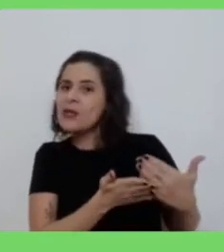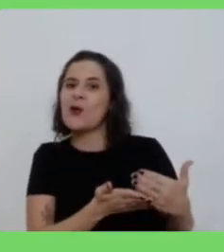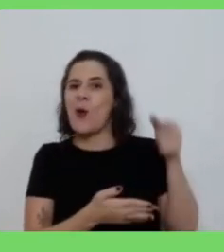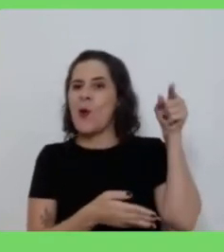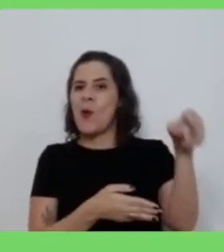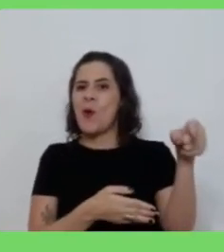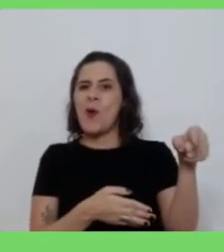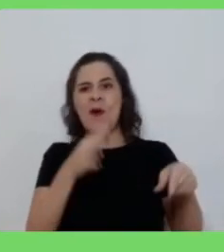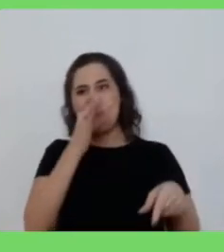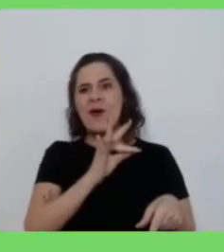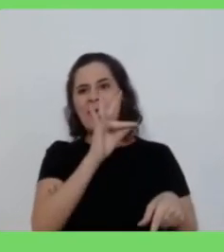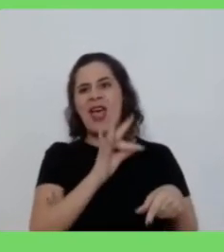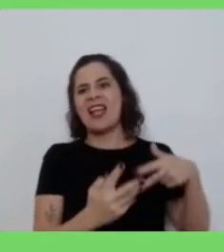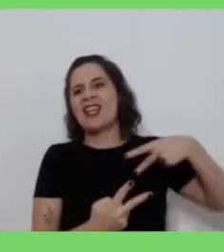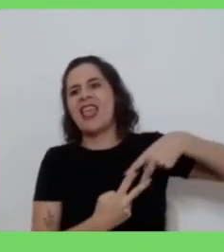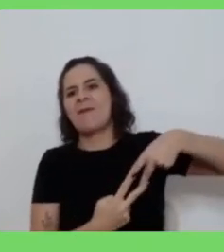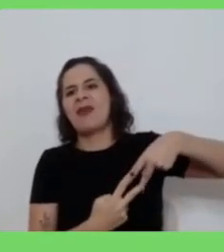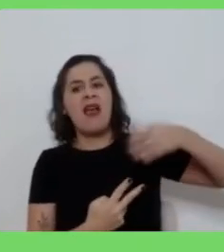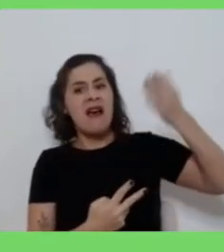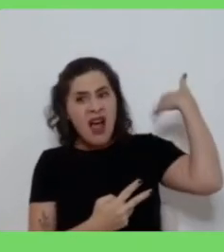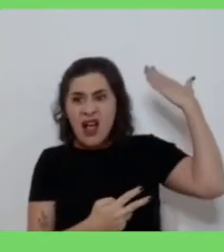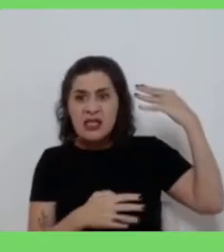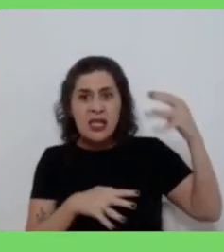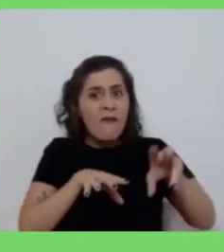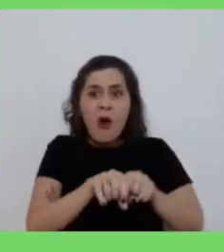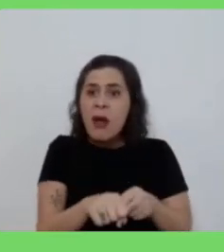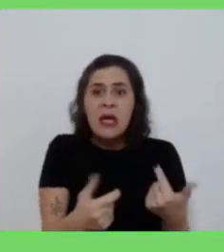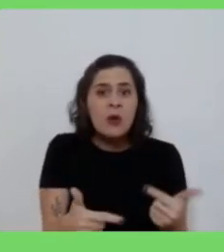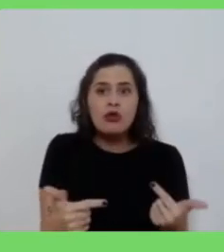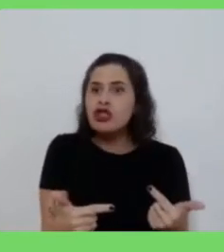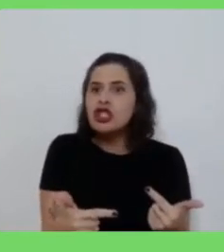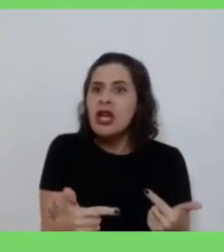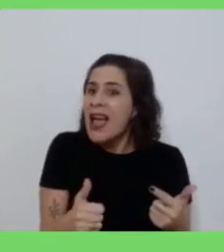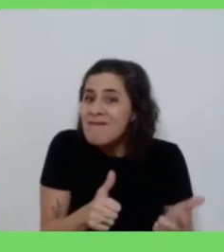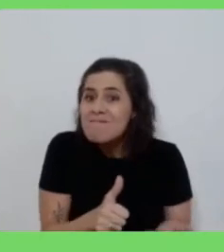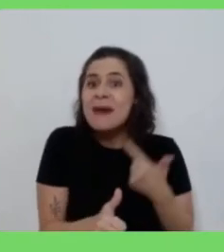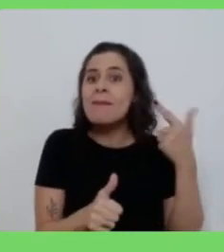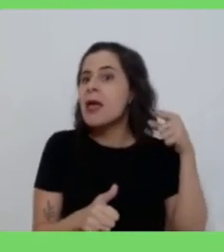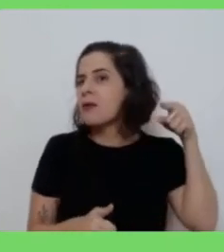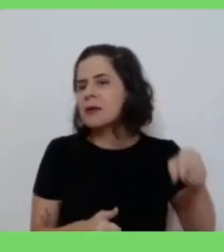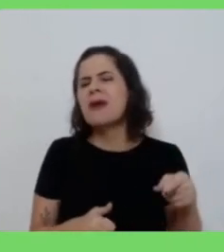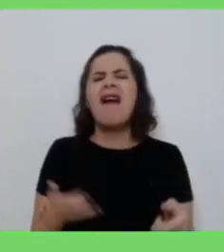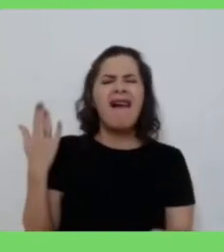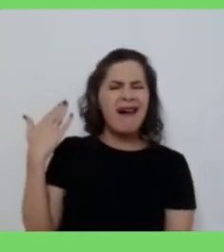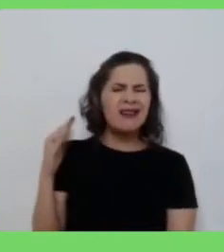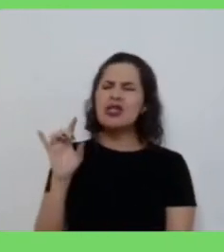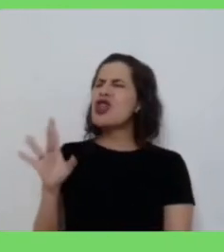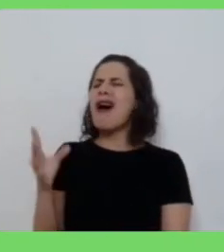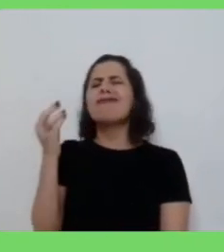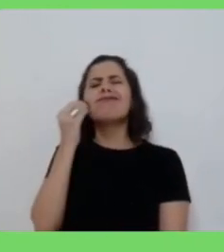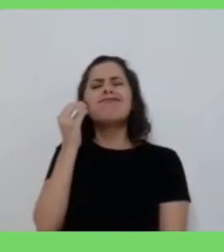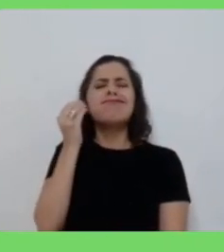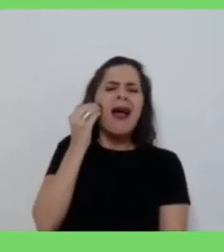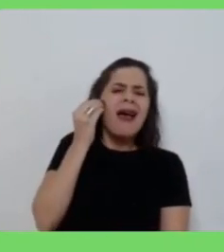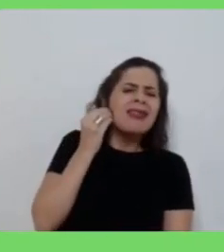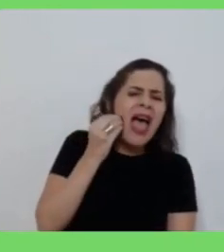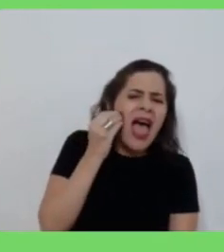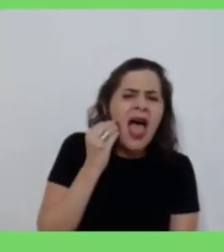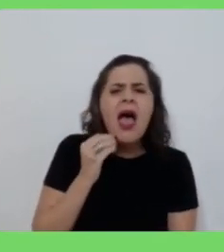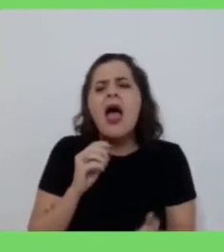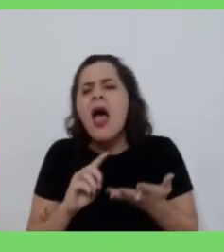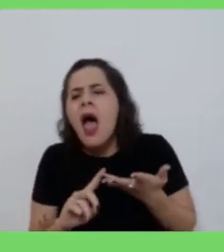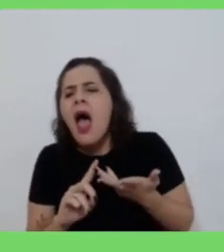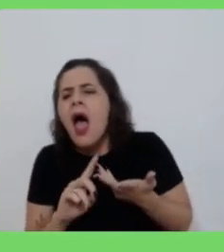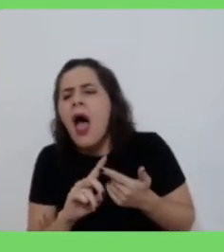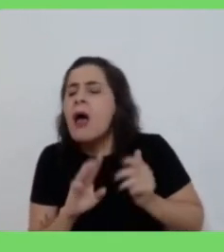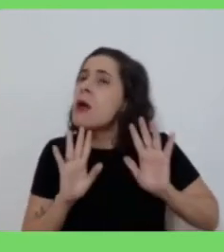uma formação específica não tudo era muito na base da experimentação e isso ali começa a profissionalização